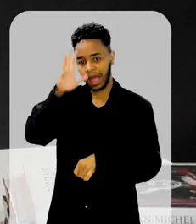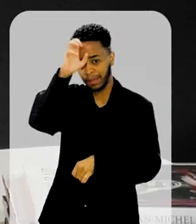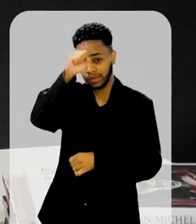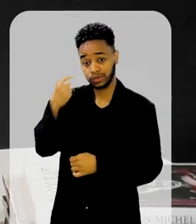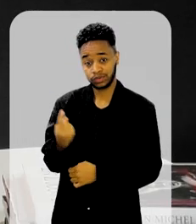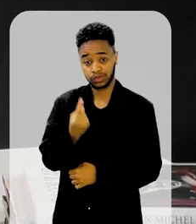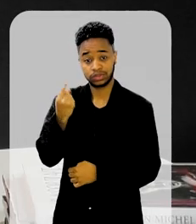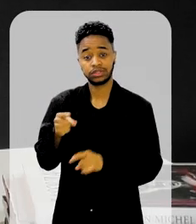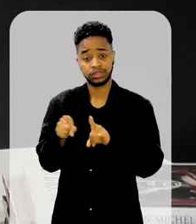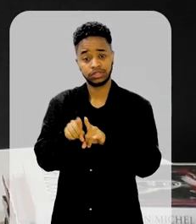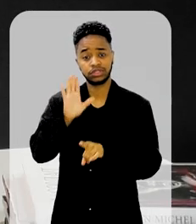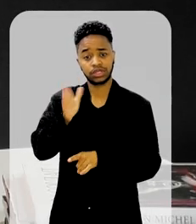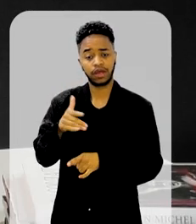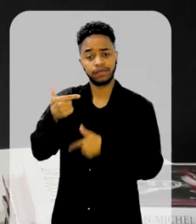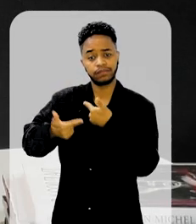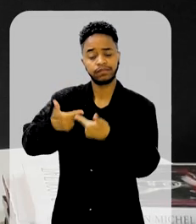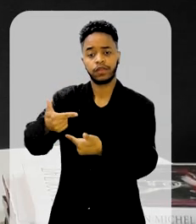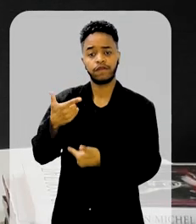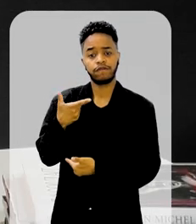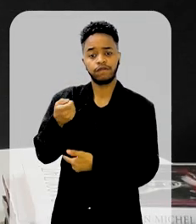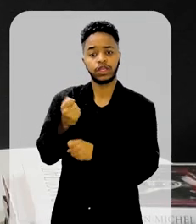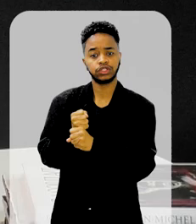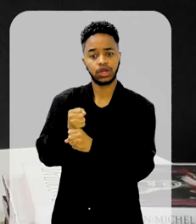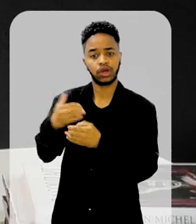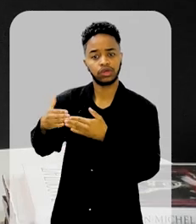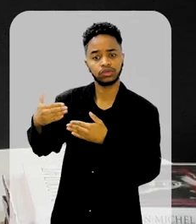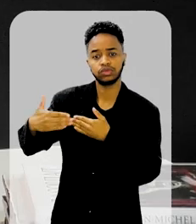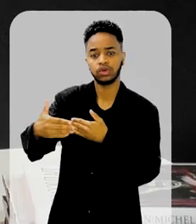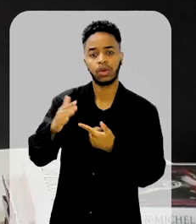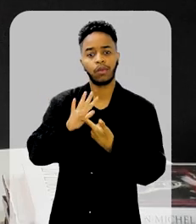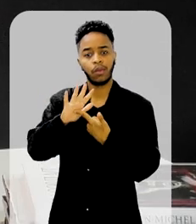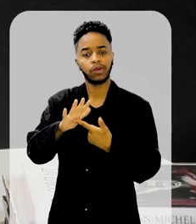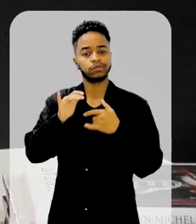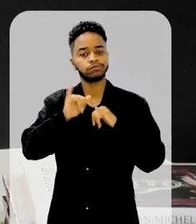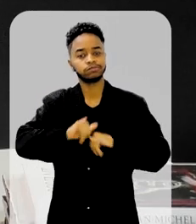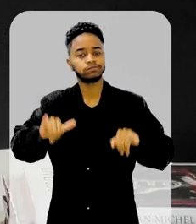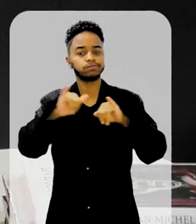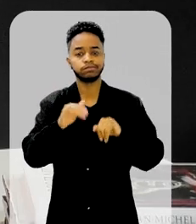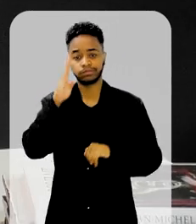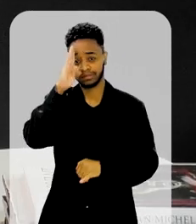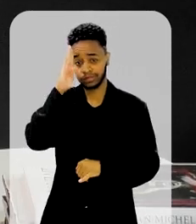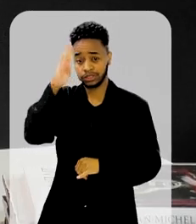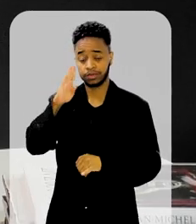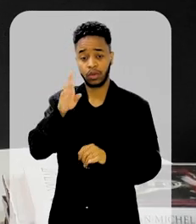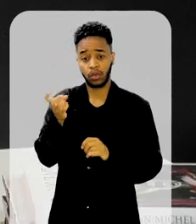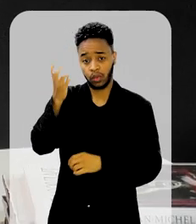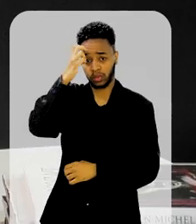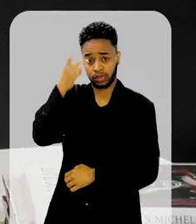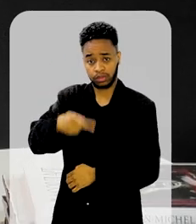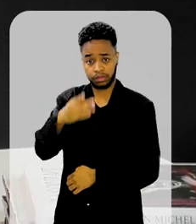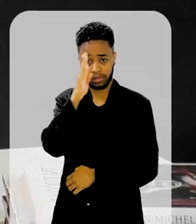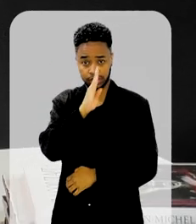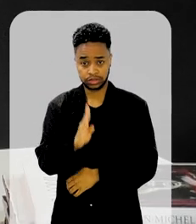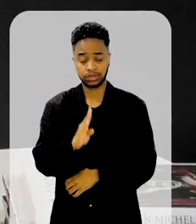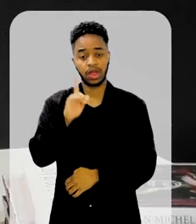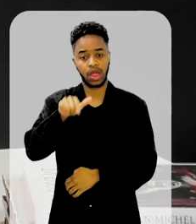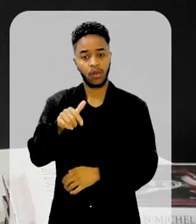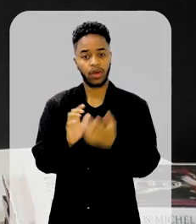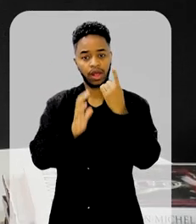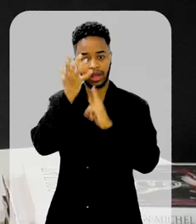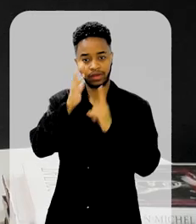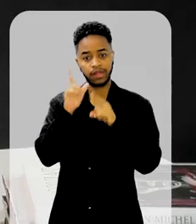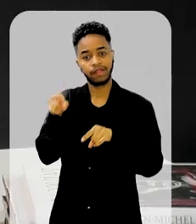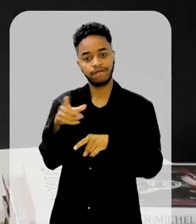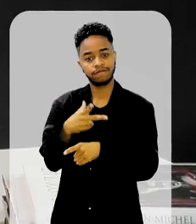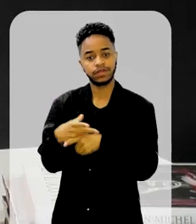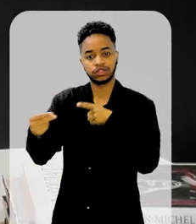mais de 20 anos dedica o seu trabalho à maior manifestação cultural do Brasil o nosso carnaval campeão do